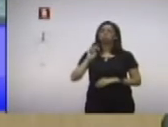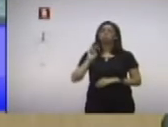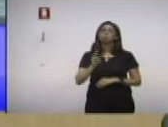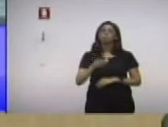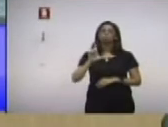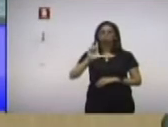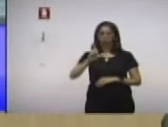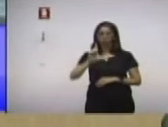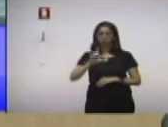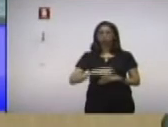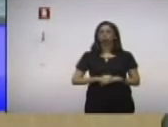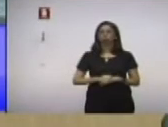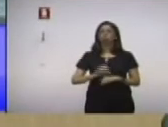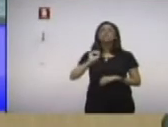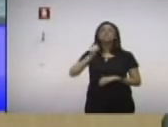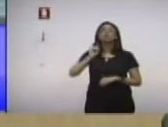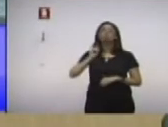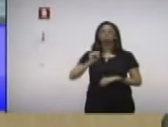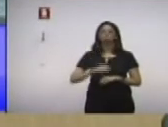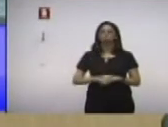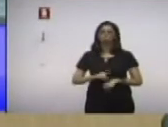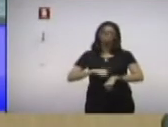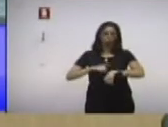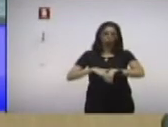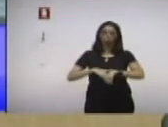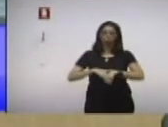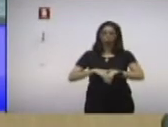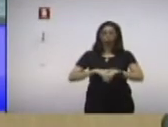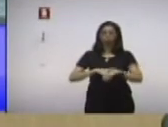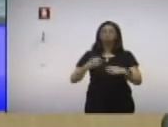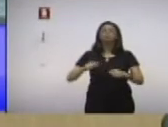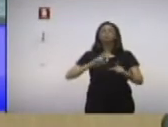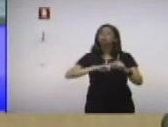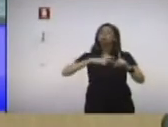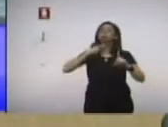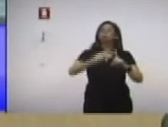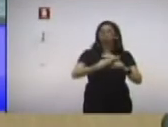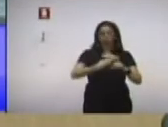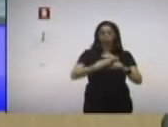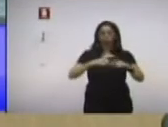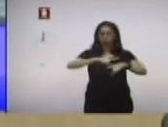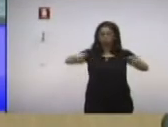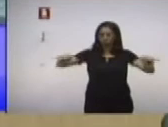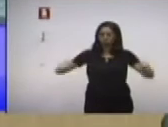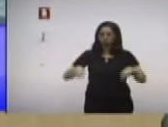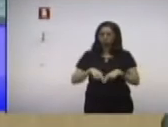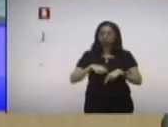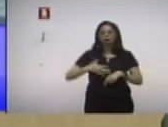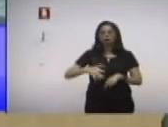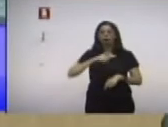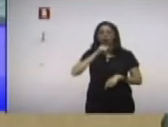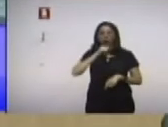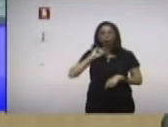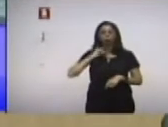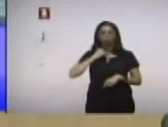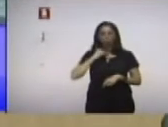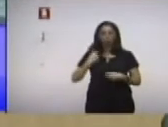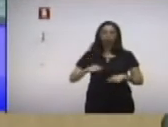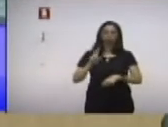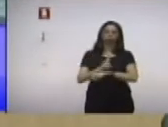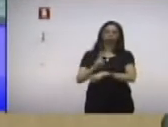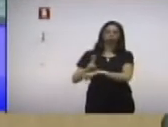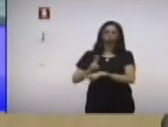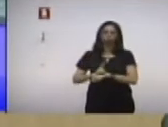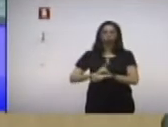sessão e com a obra que vai ser feita vai ser dobrado né o tratamento de água do nosso município e eu